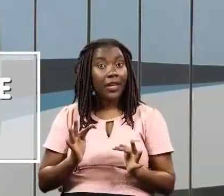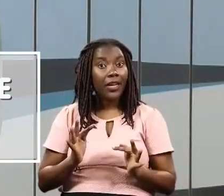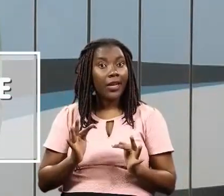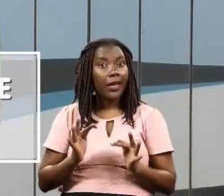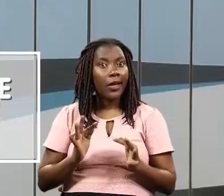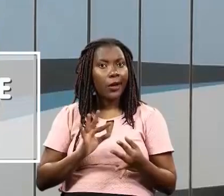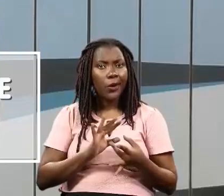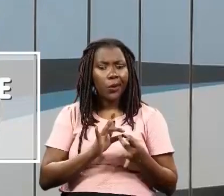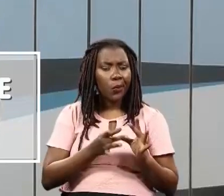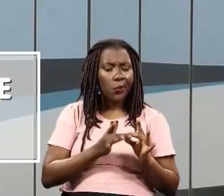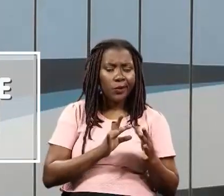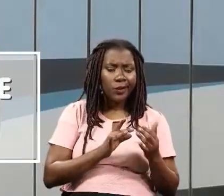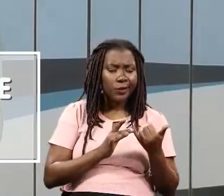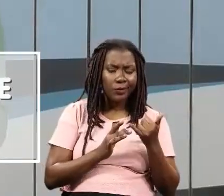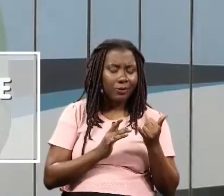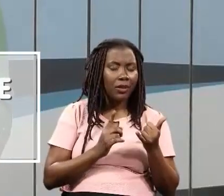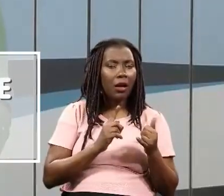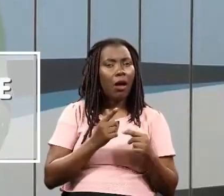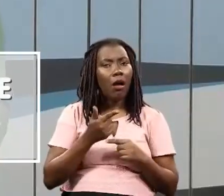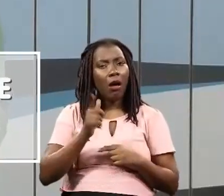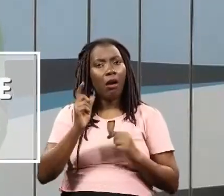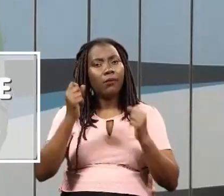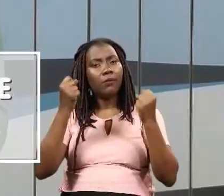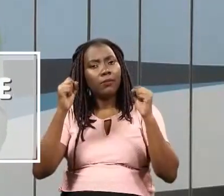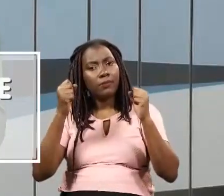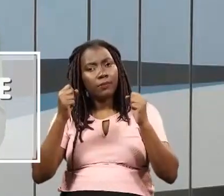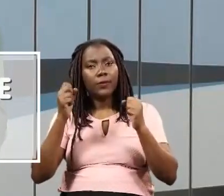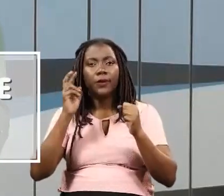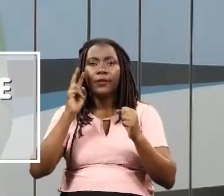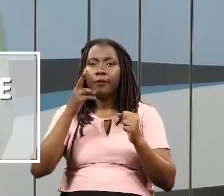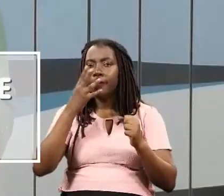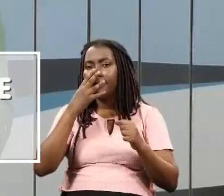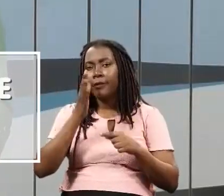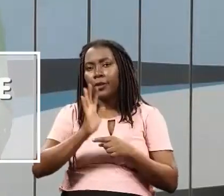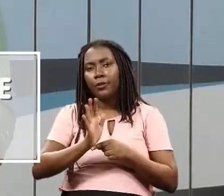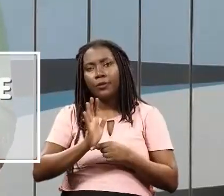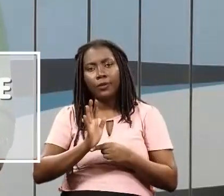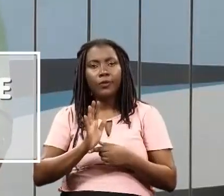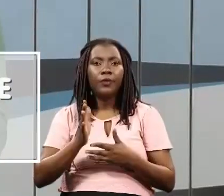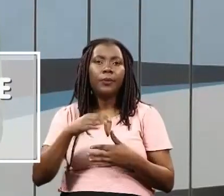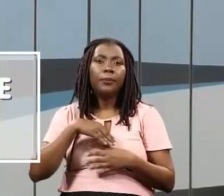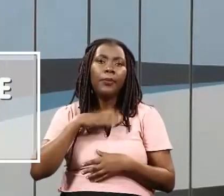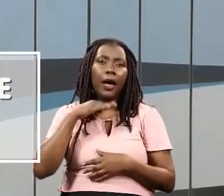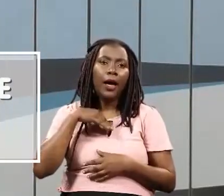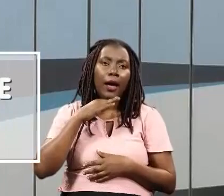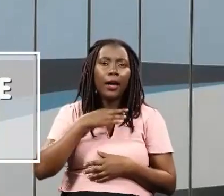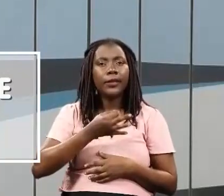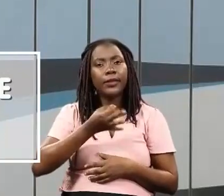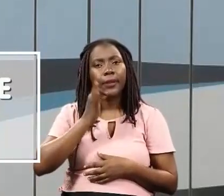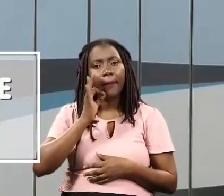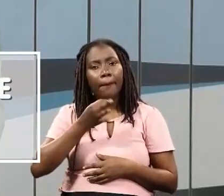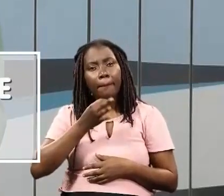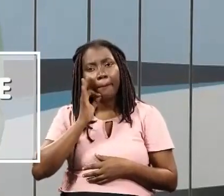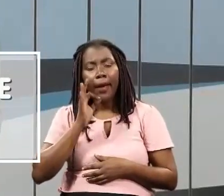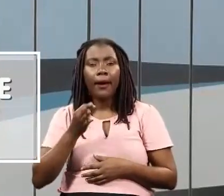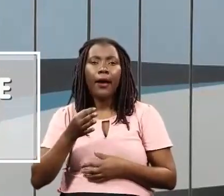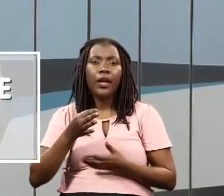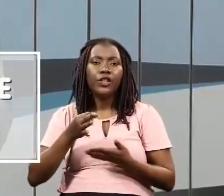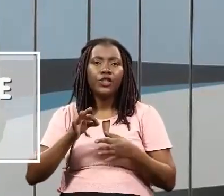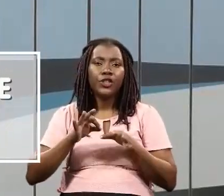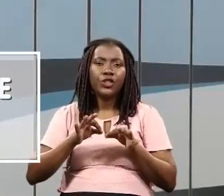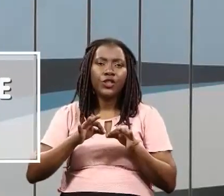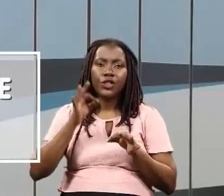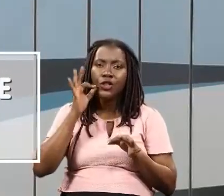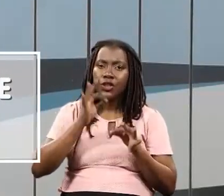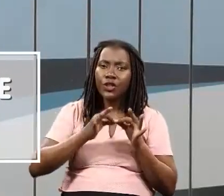do celular. Uma atividade física, assistir um filme, bater um papo, tomar um café, tomar um chá. O que eu